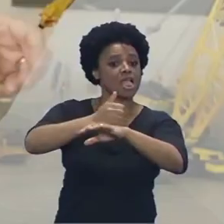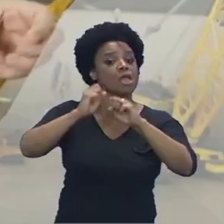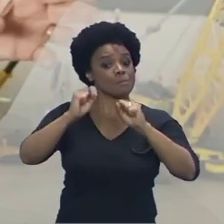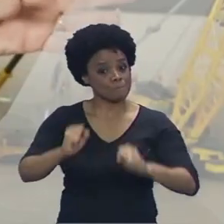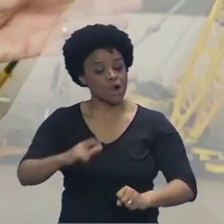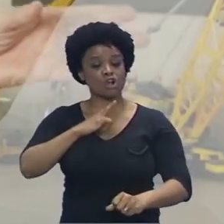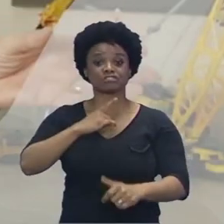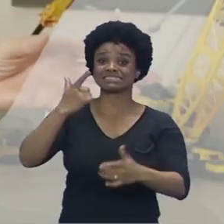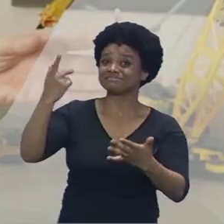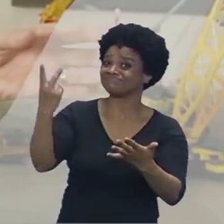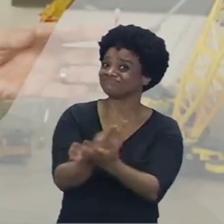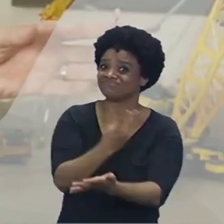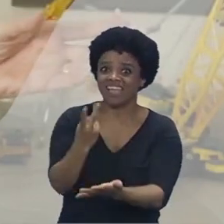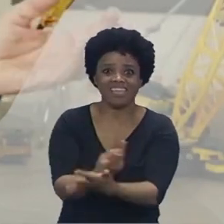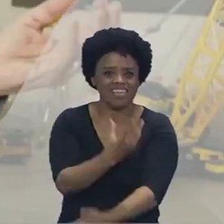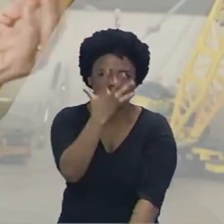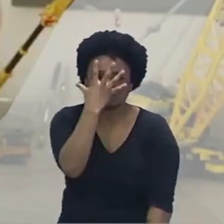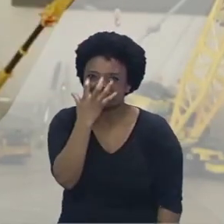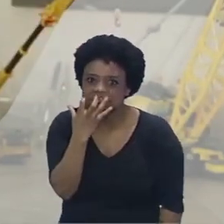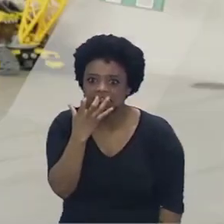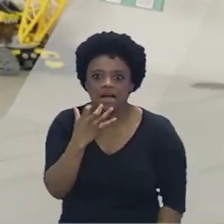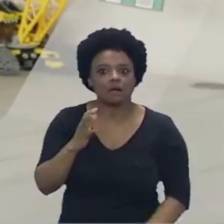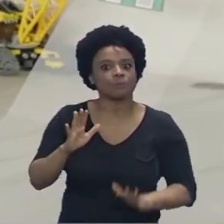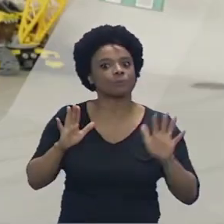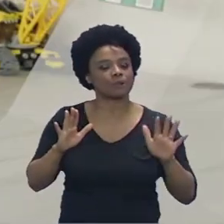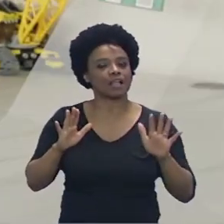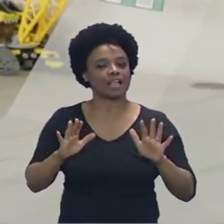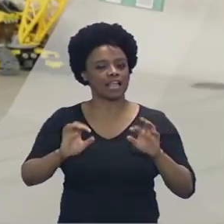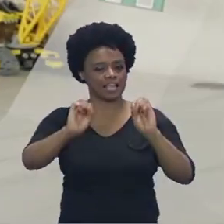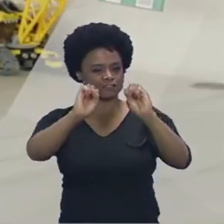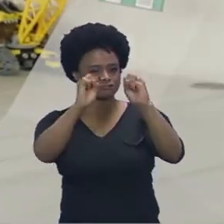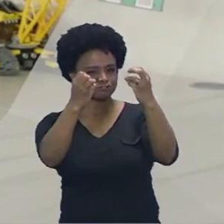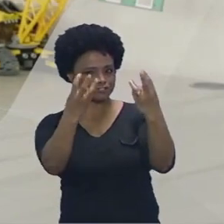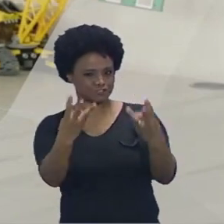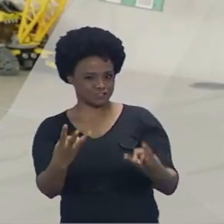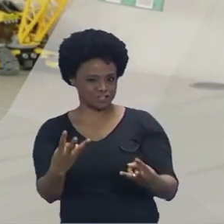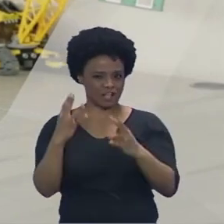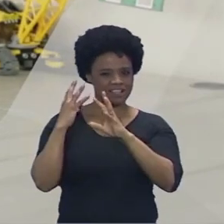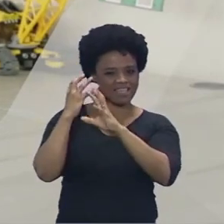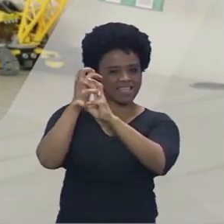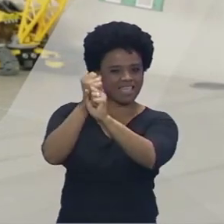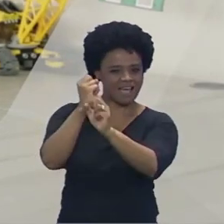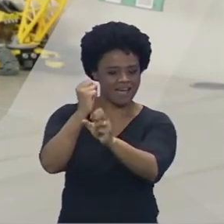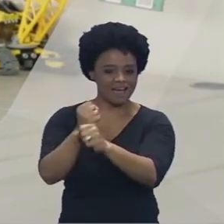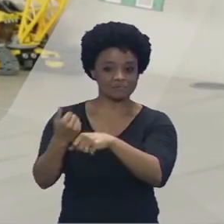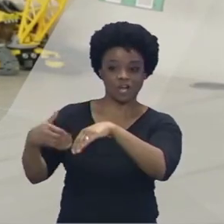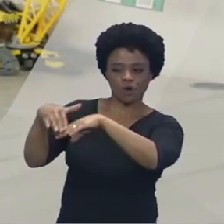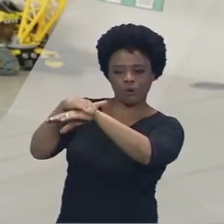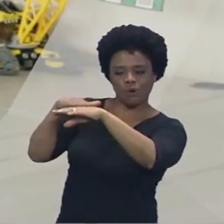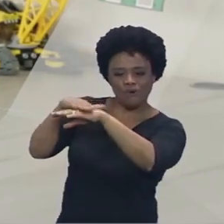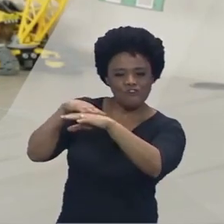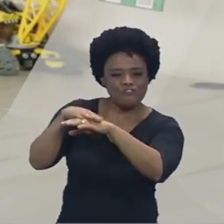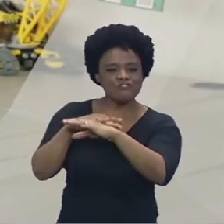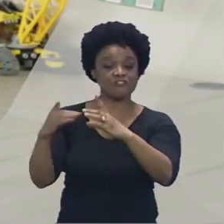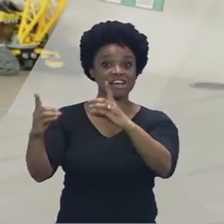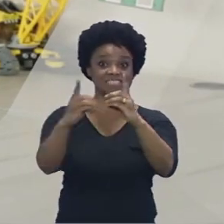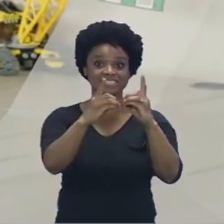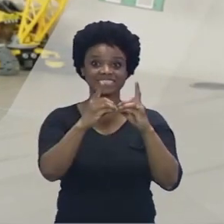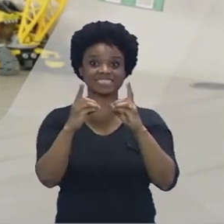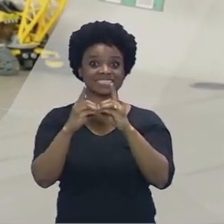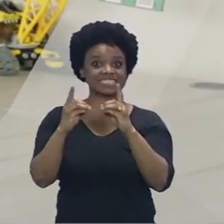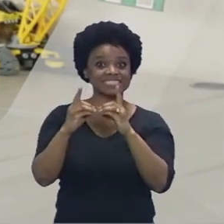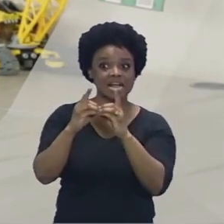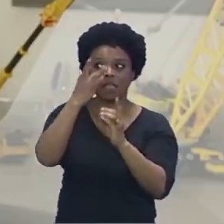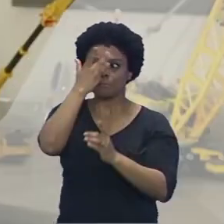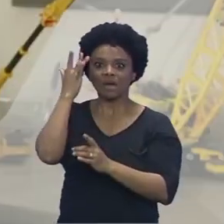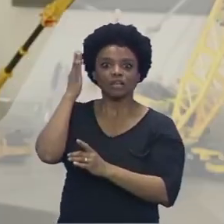grosseiros. Software de cálculo acaba tendo uma conversa tão dinâmica com o calculista que se ele não tiver a